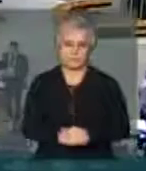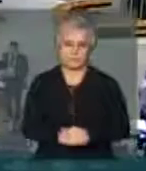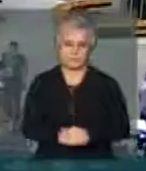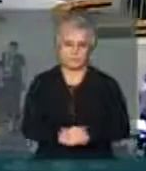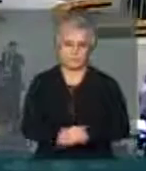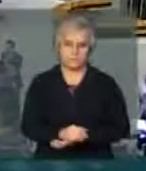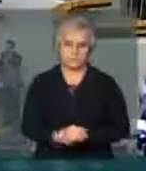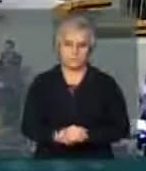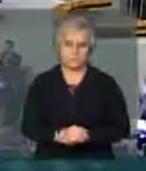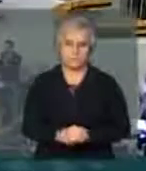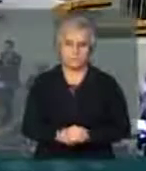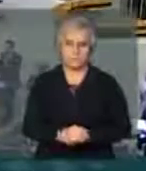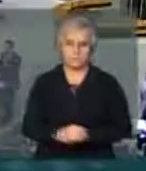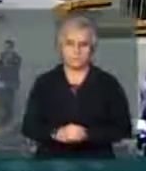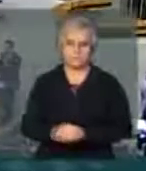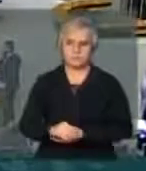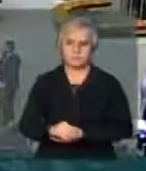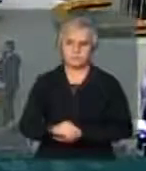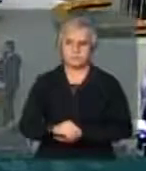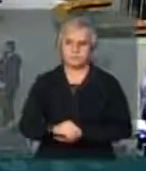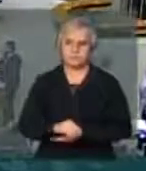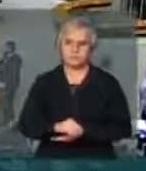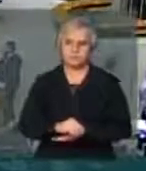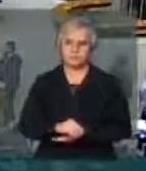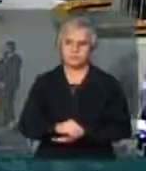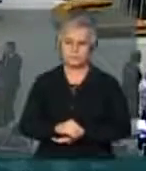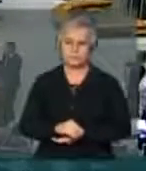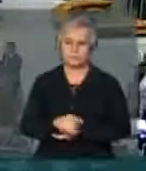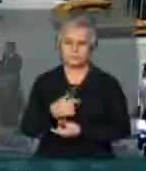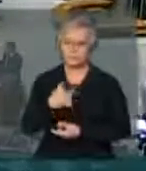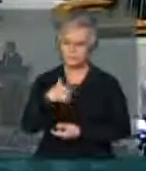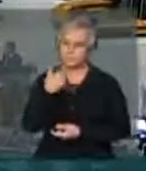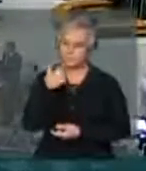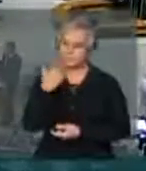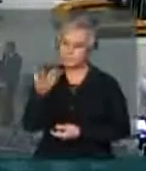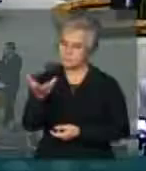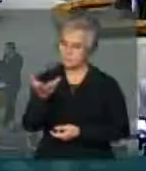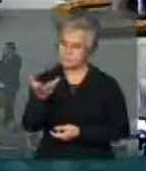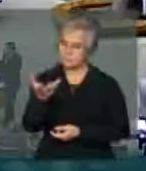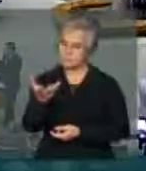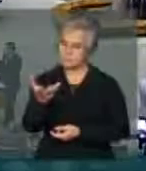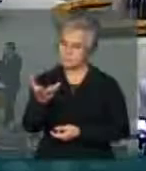Presidente, enquanto o líder não chega, gostaria aqui de...